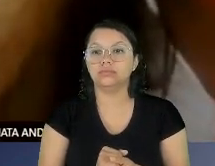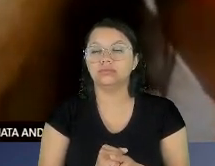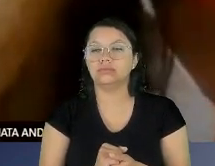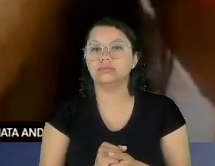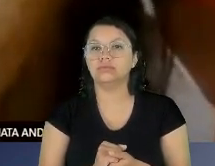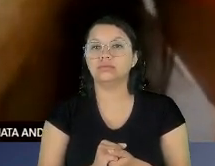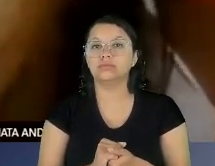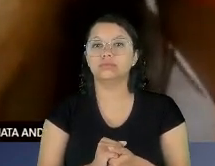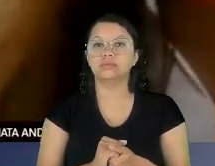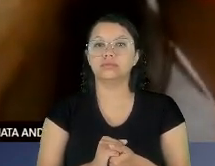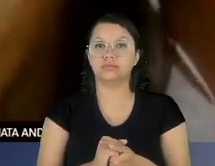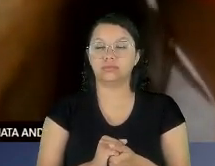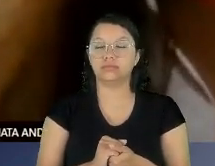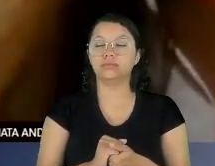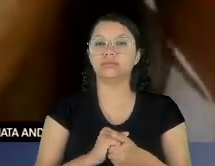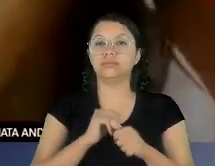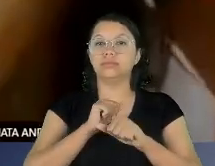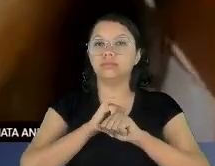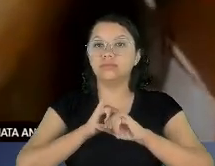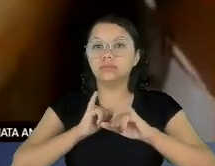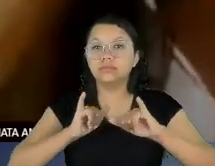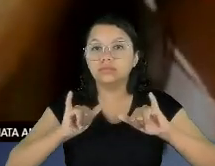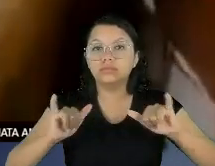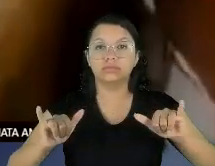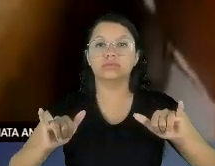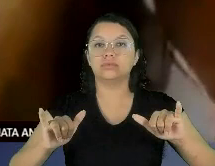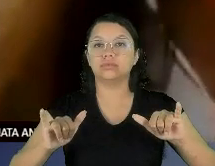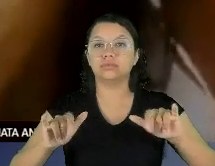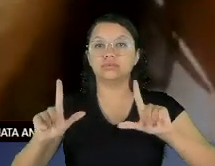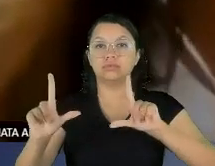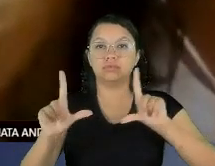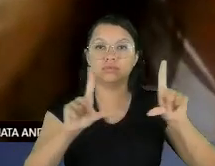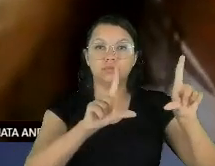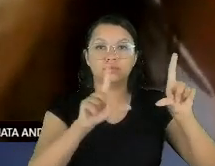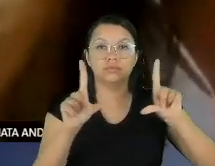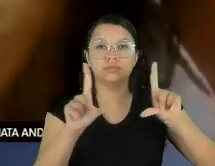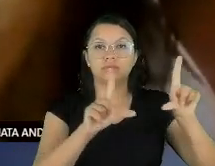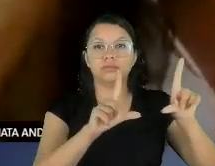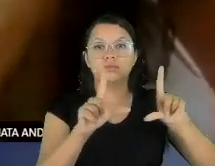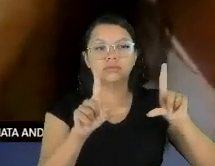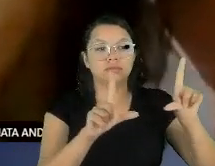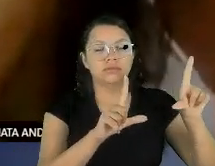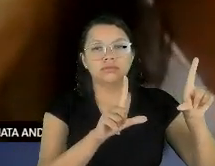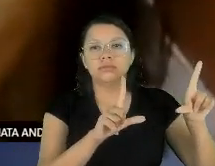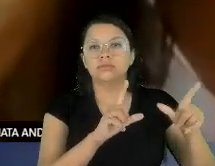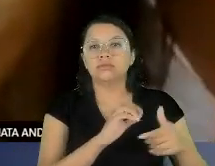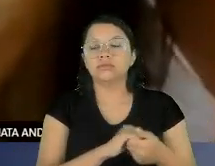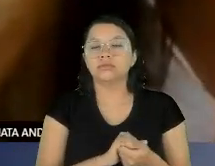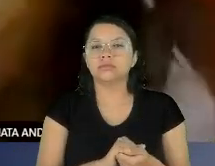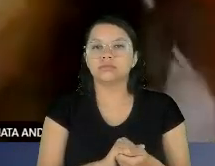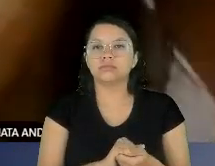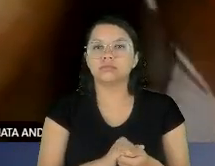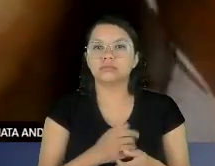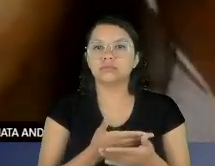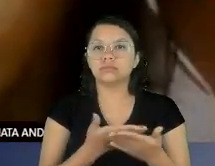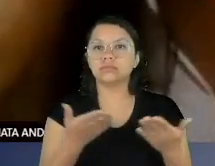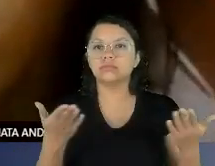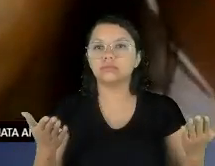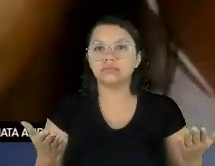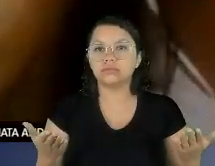tomar a liberdade de compartilhar uns slides com vocês para